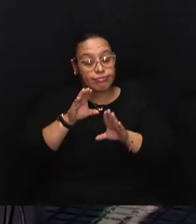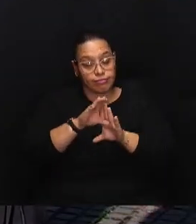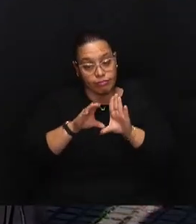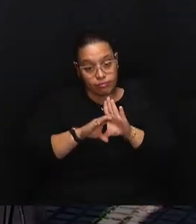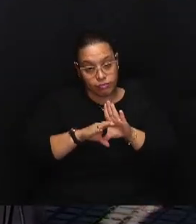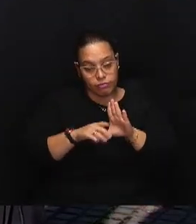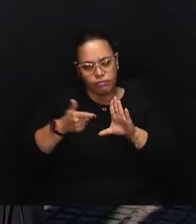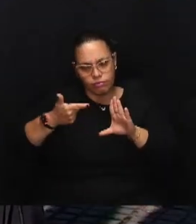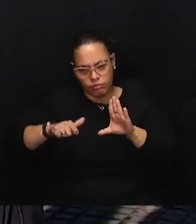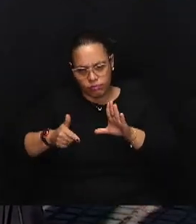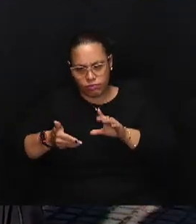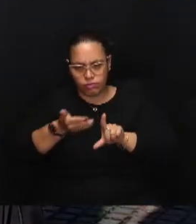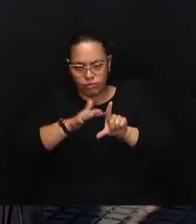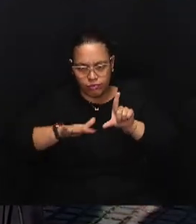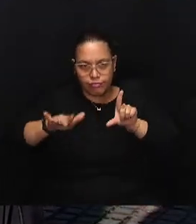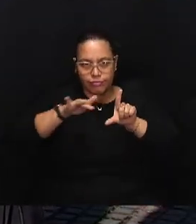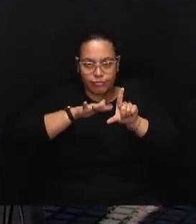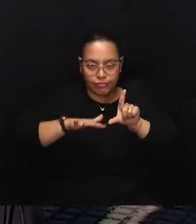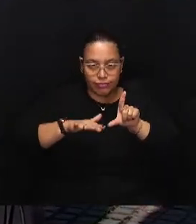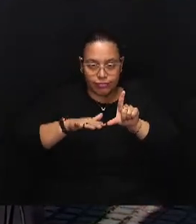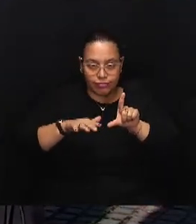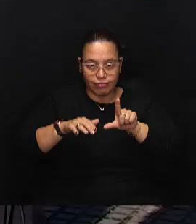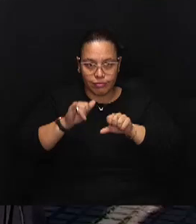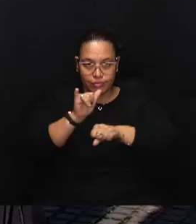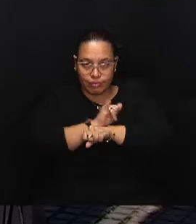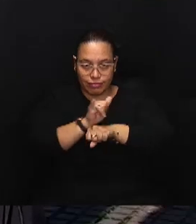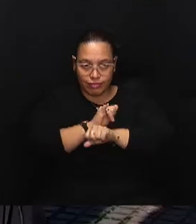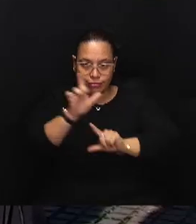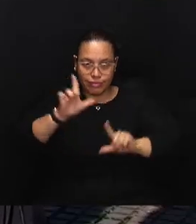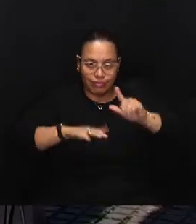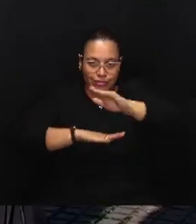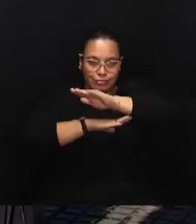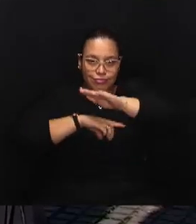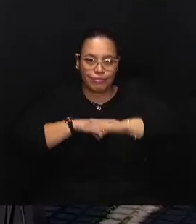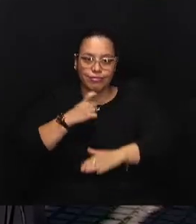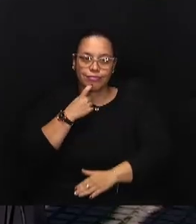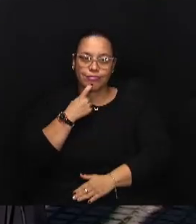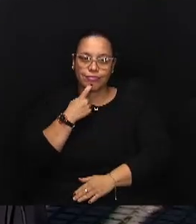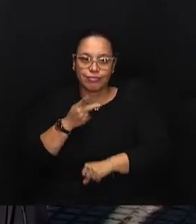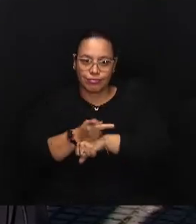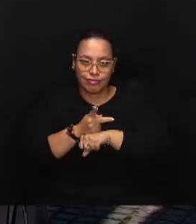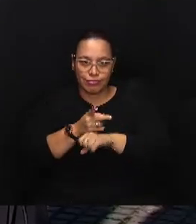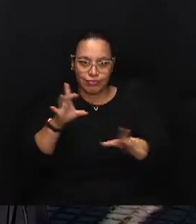quiser rever e compartilhar, é só acessar o YouTube da TV Câmara Campinas e buscar por